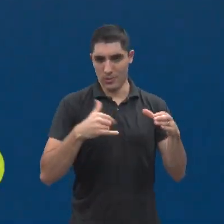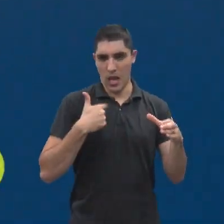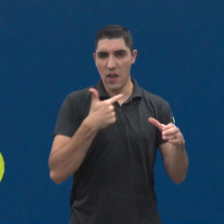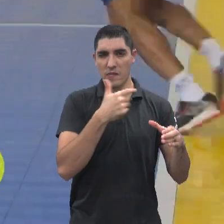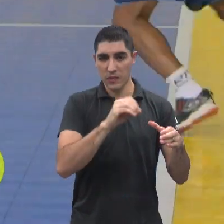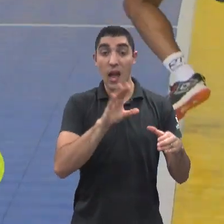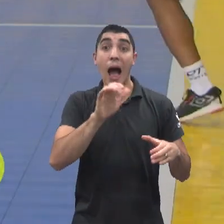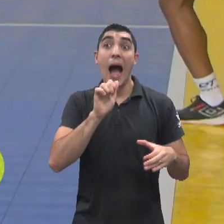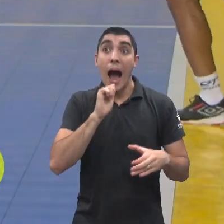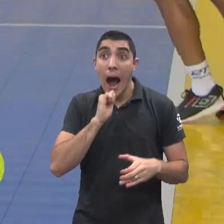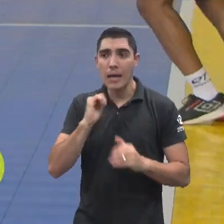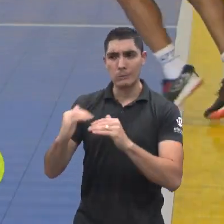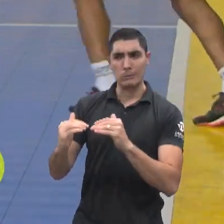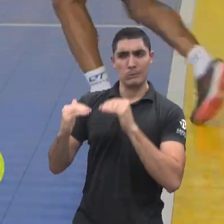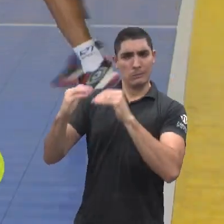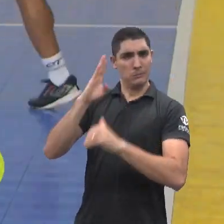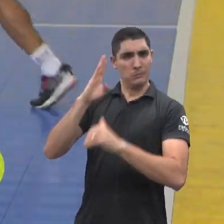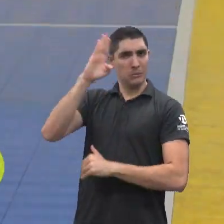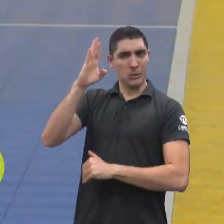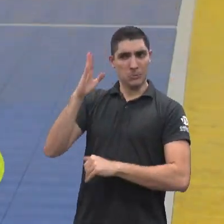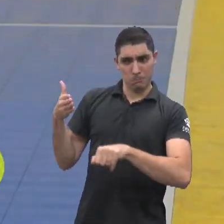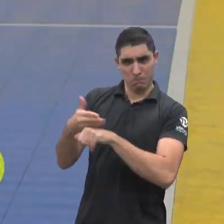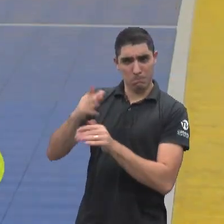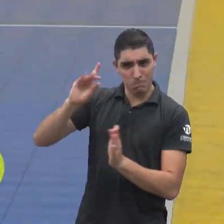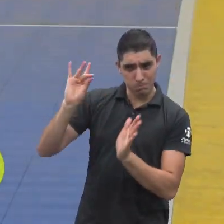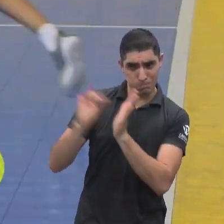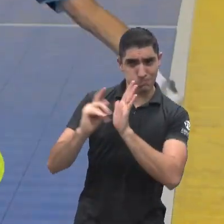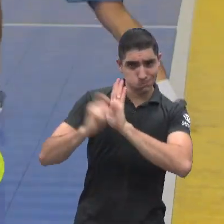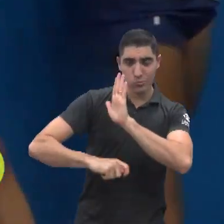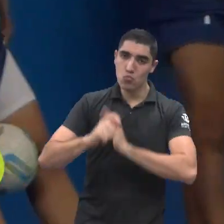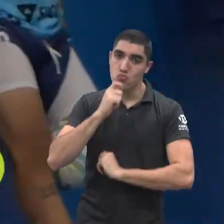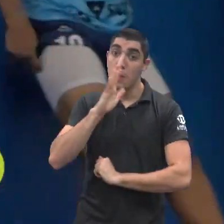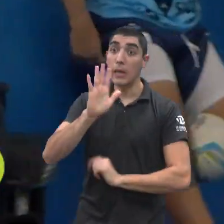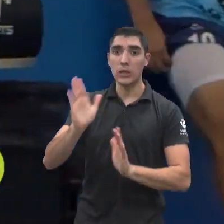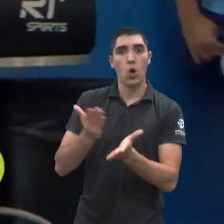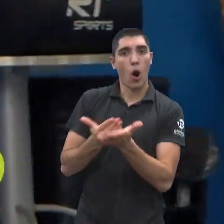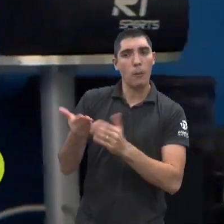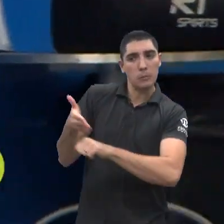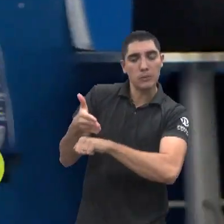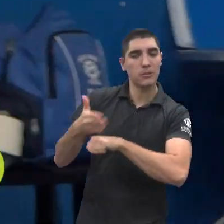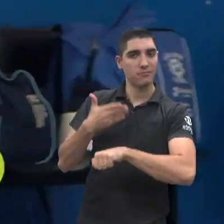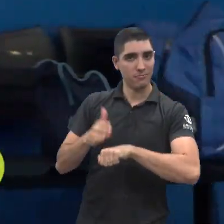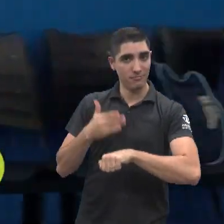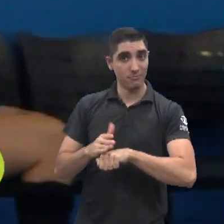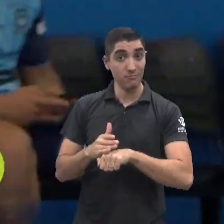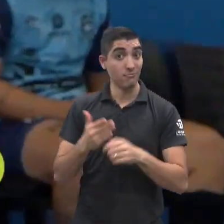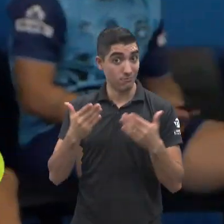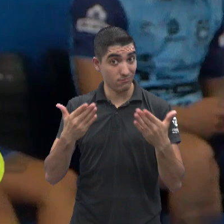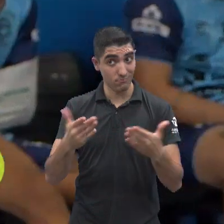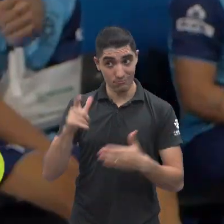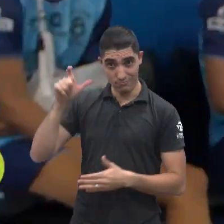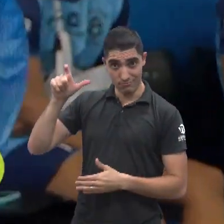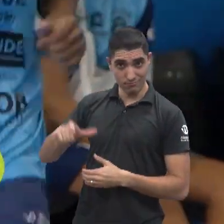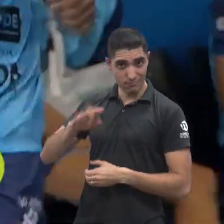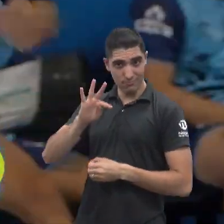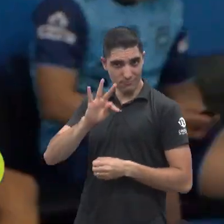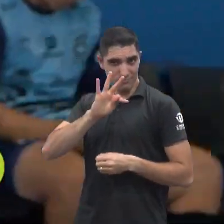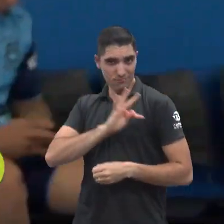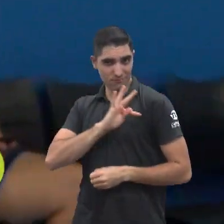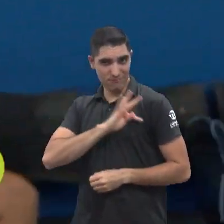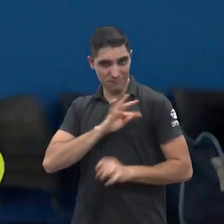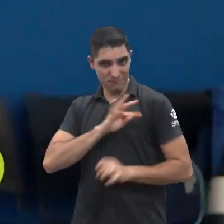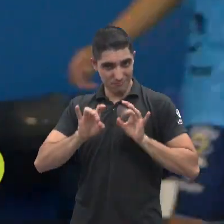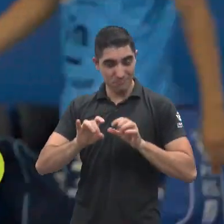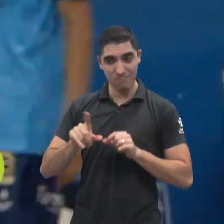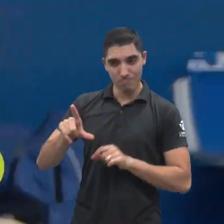time adulto, mas já participa dos treinos no time de cima. Ou seja, se o professor Gabriel Oliveira precisar,